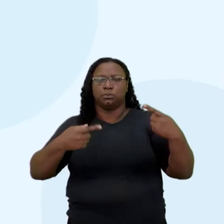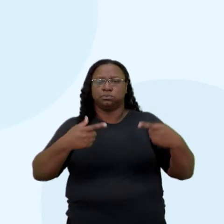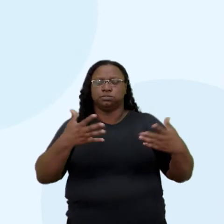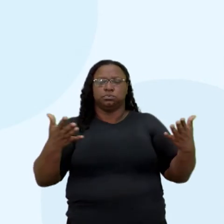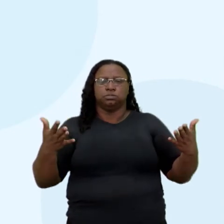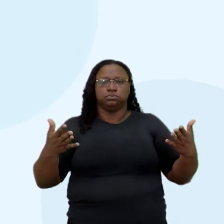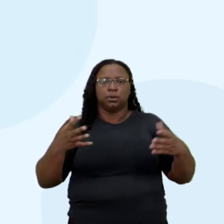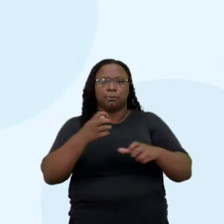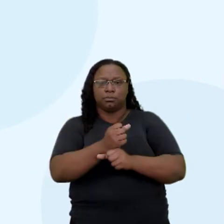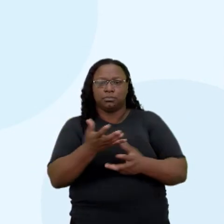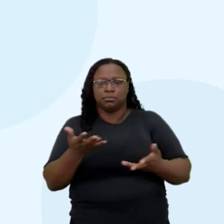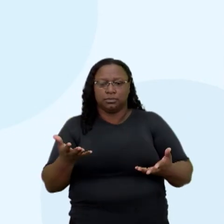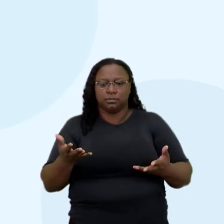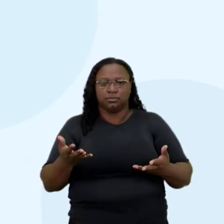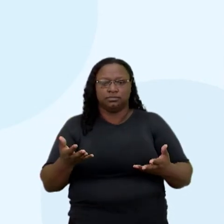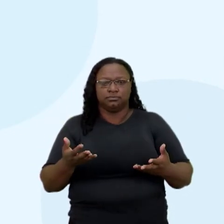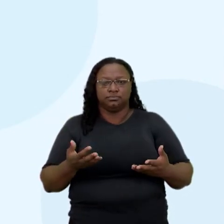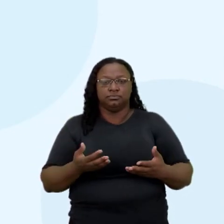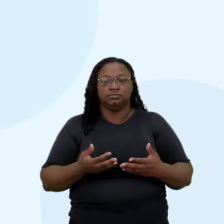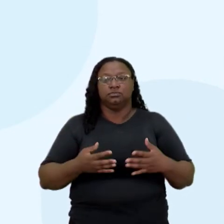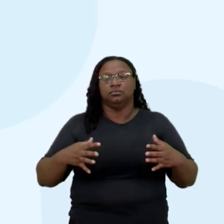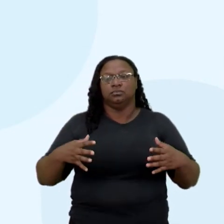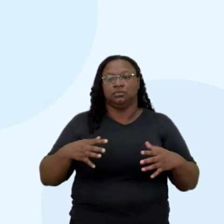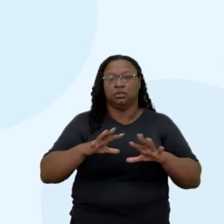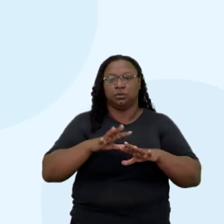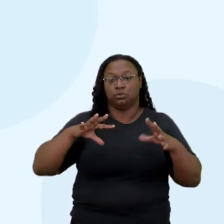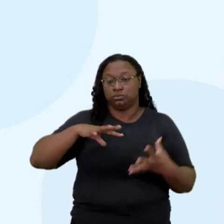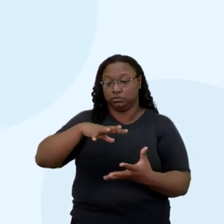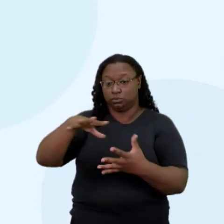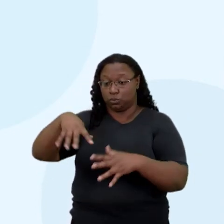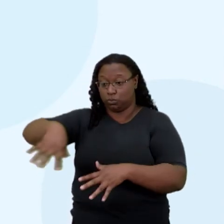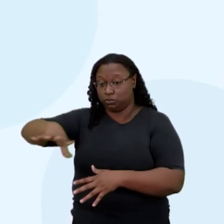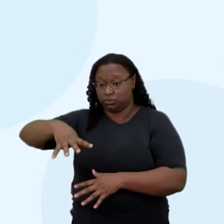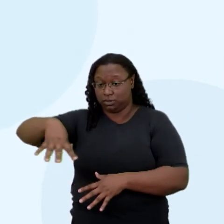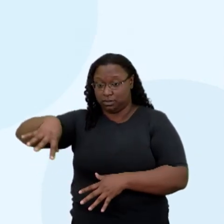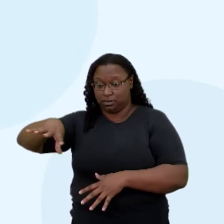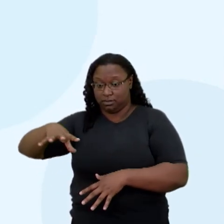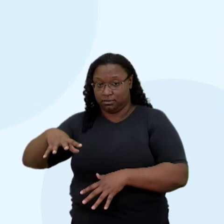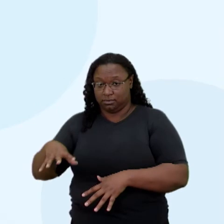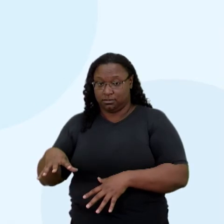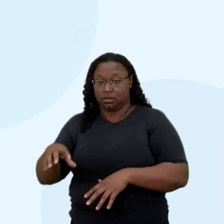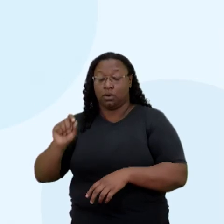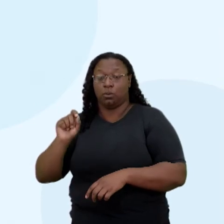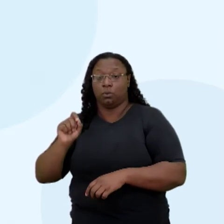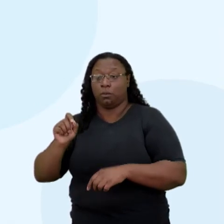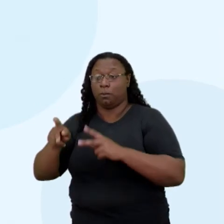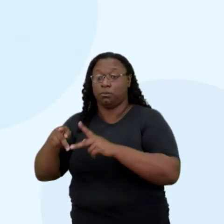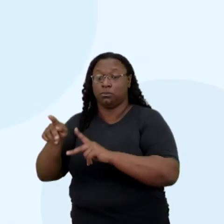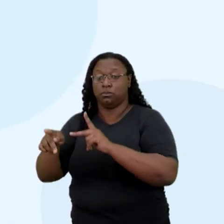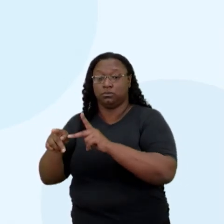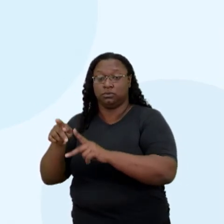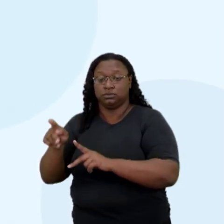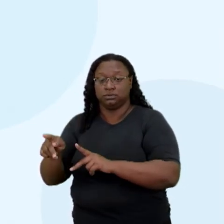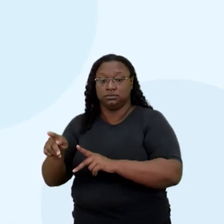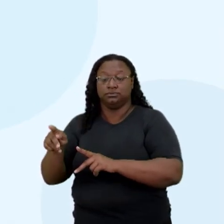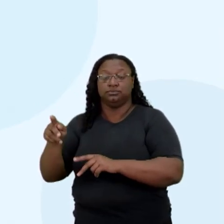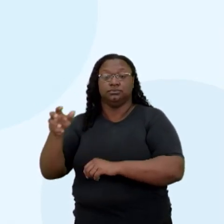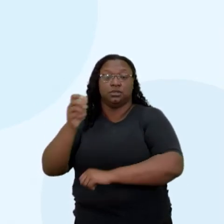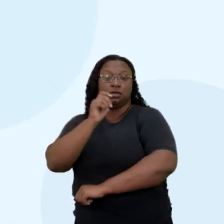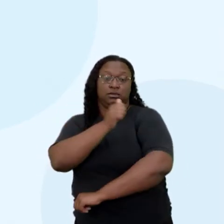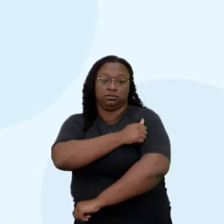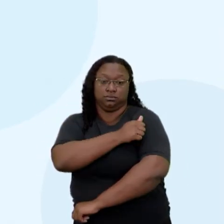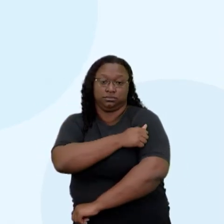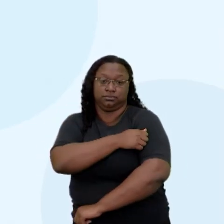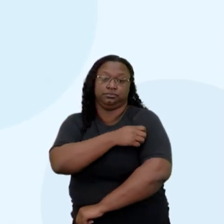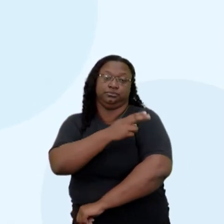parâmetros são características numéricas de uma determinada população. Qual é a população? É a população dos estudantes da primeira série do ensino